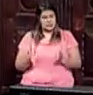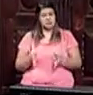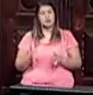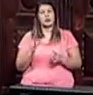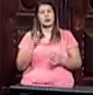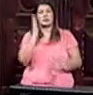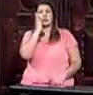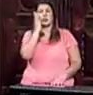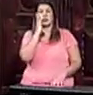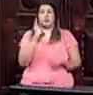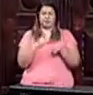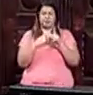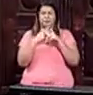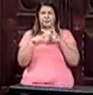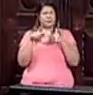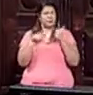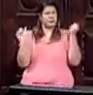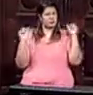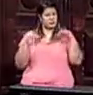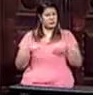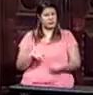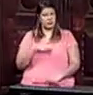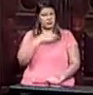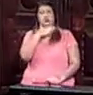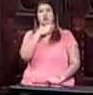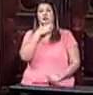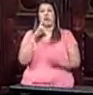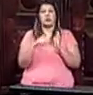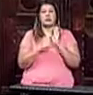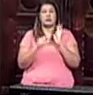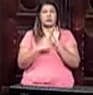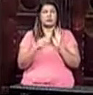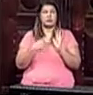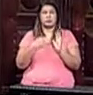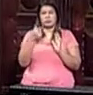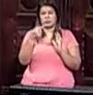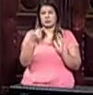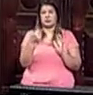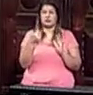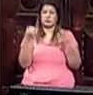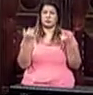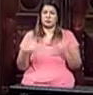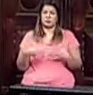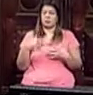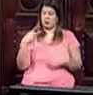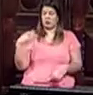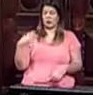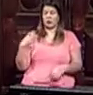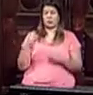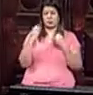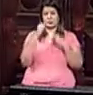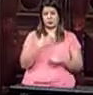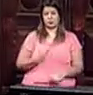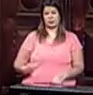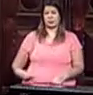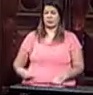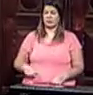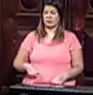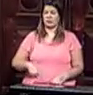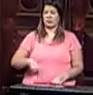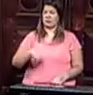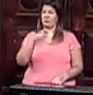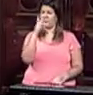lá, o senhor pode ler, senhor presidente, artigo 7º, Poder Executivo, em 30